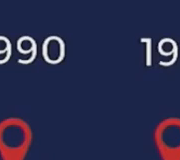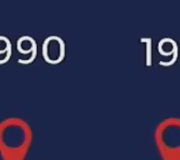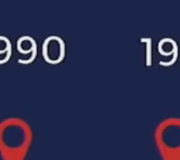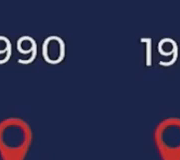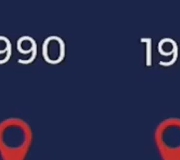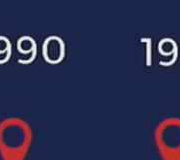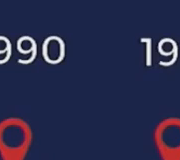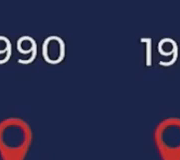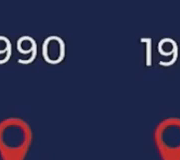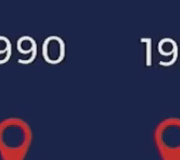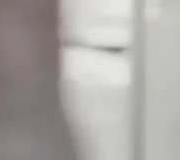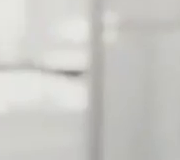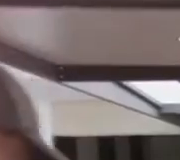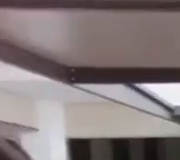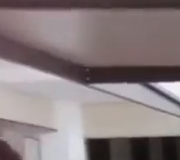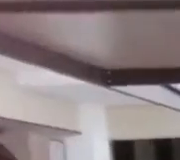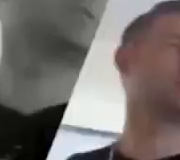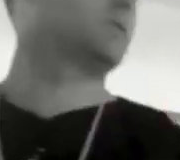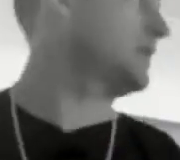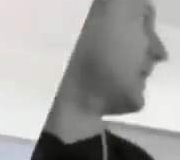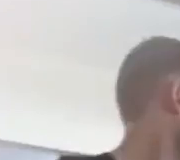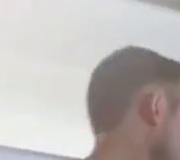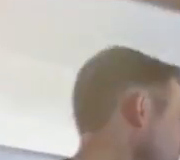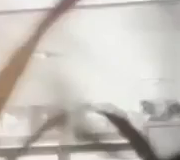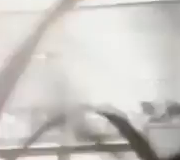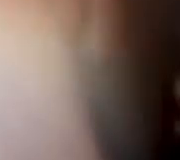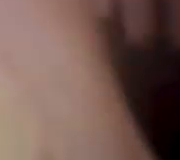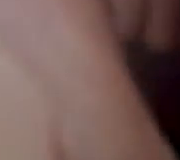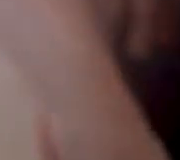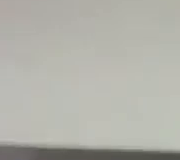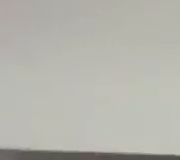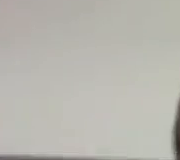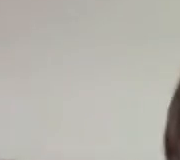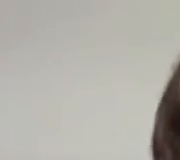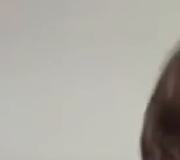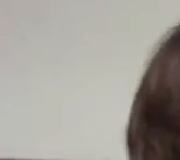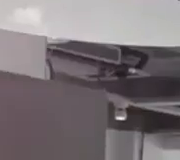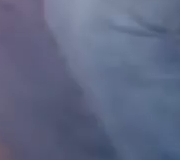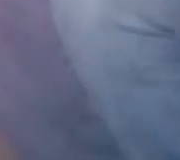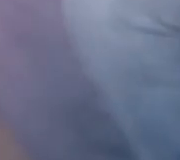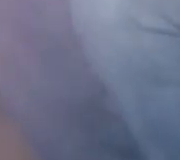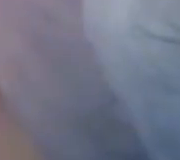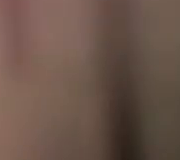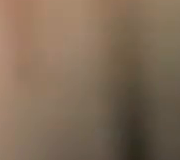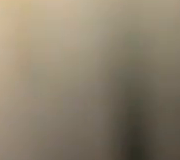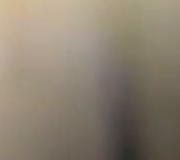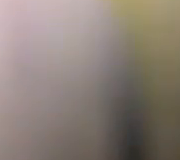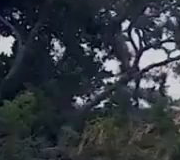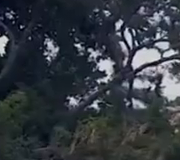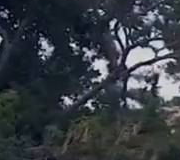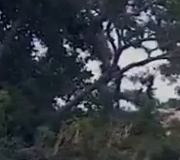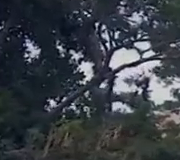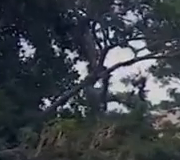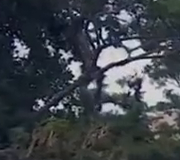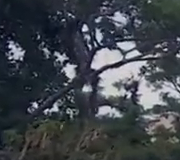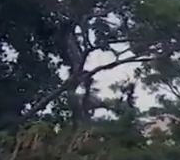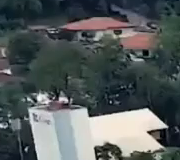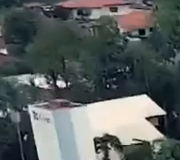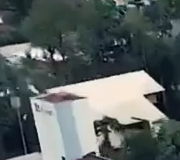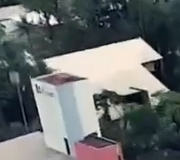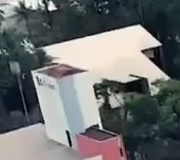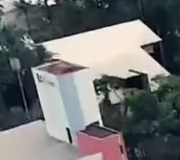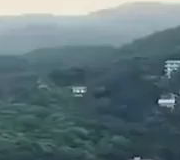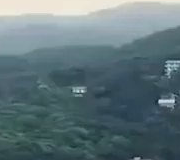e inovação. Agora, começamos a contagem regressiva rumo aos 25 anos e queremos chegar